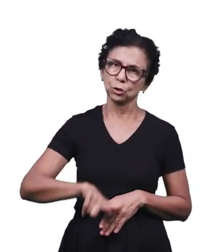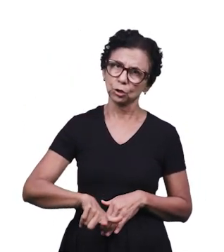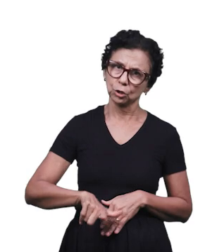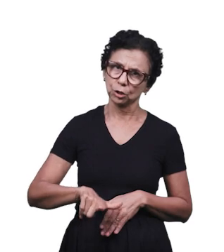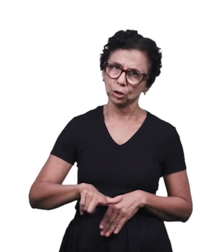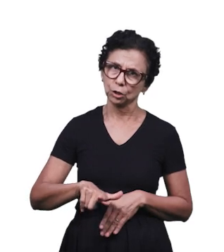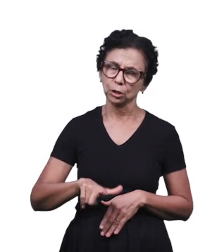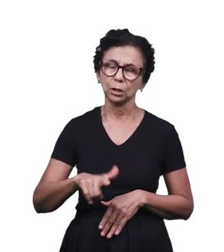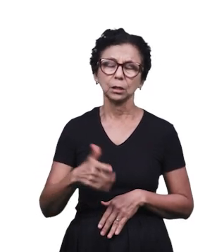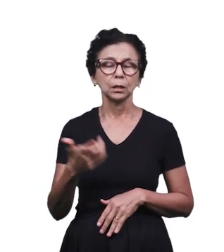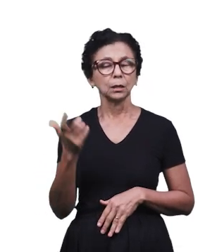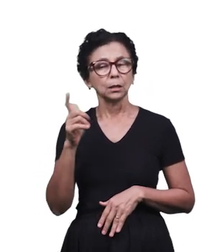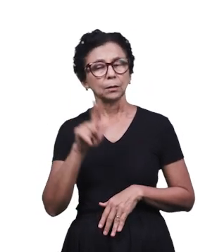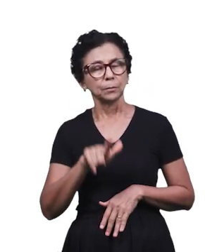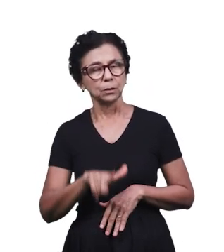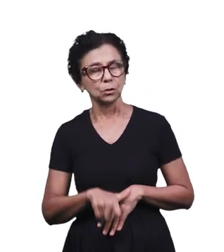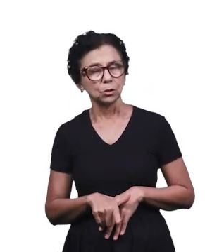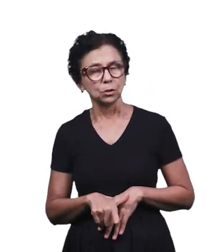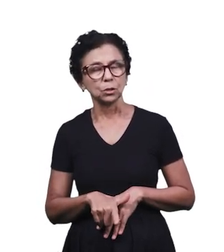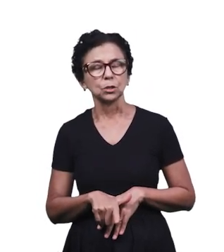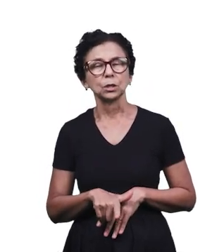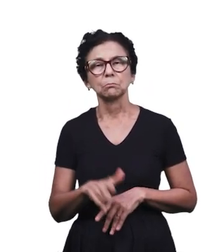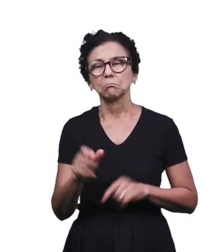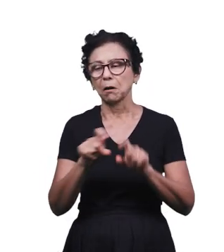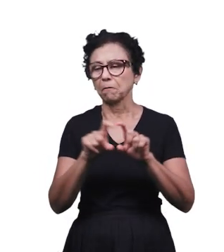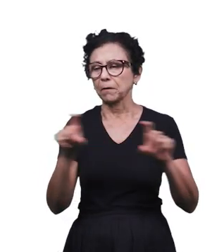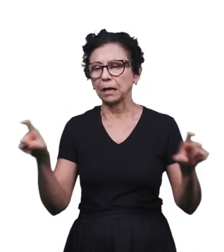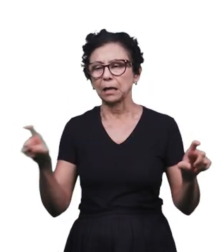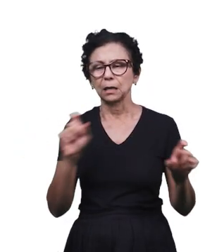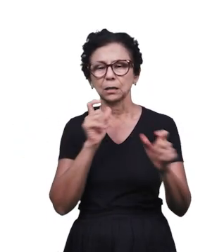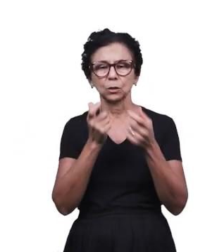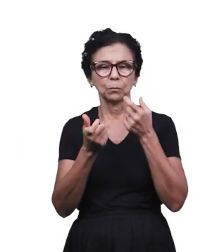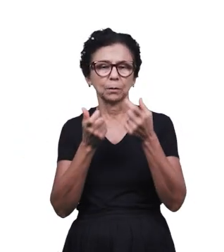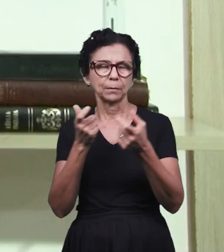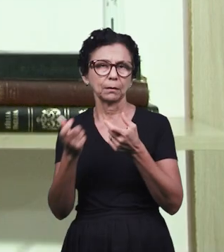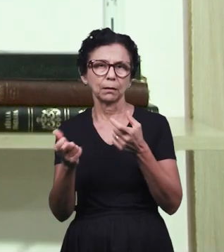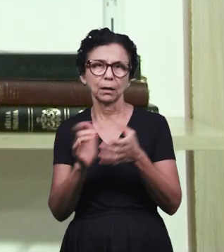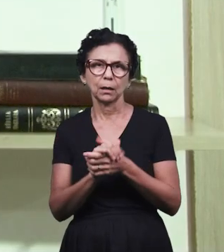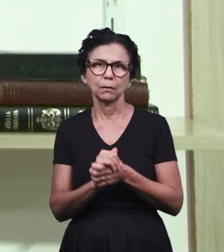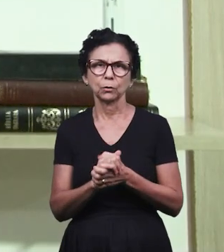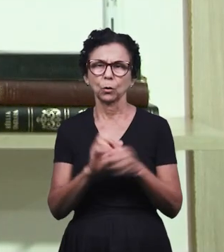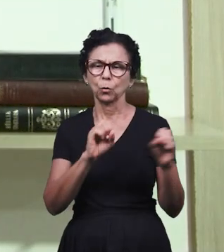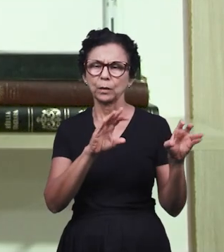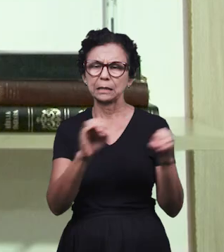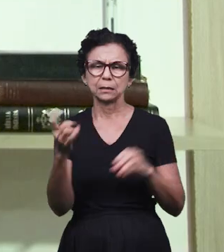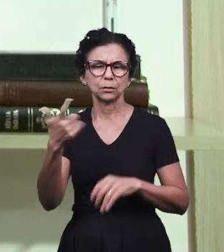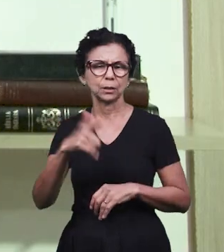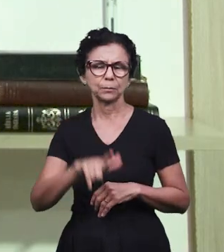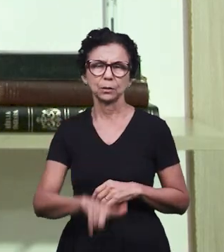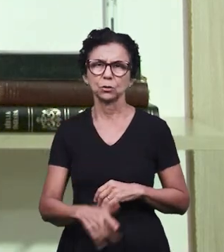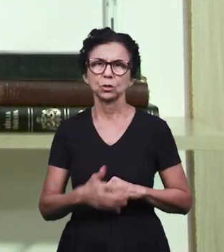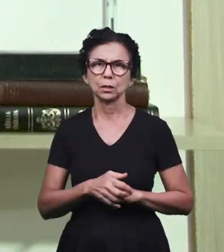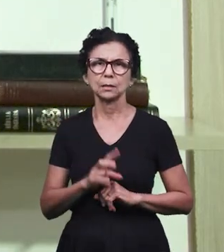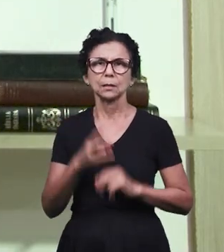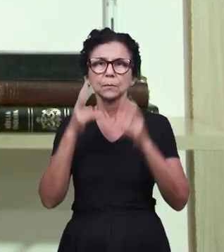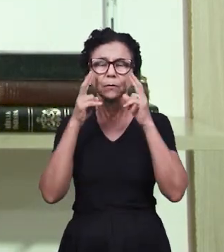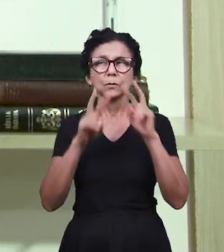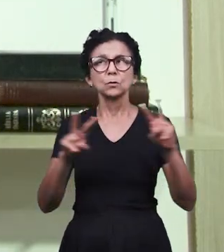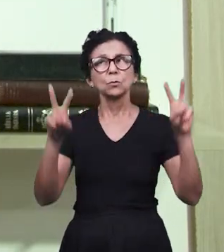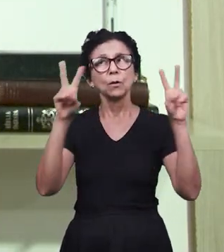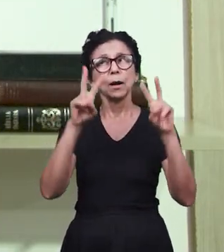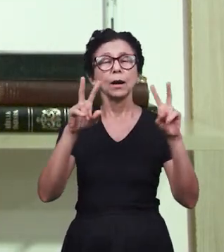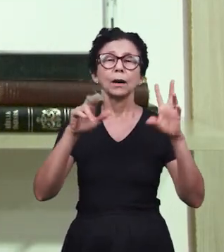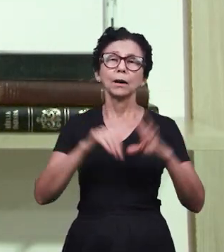formas diferentes, dar estímulo visual, tátil, auditivo, lembrar que há um material